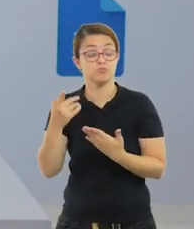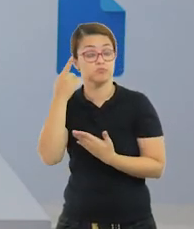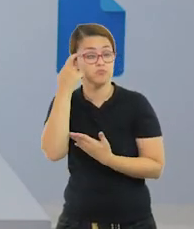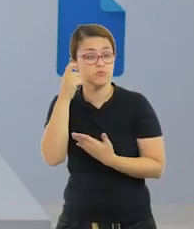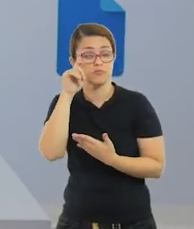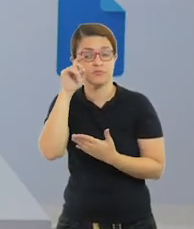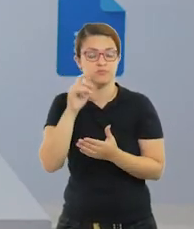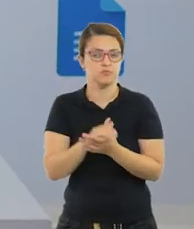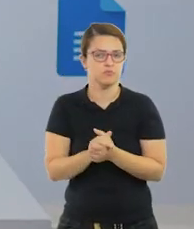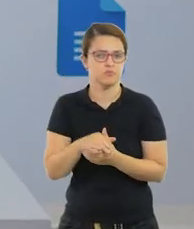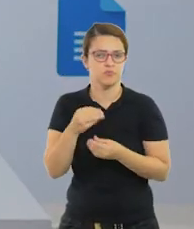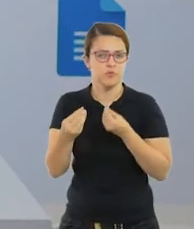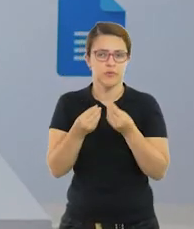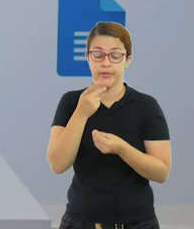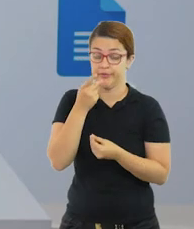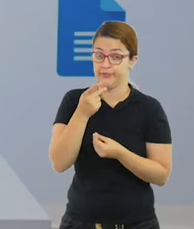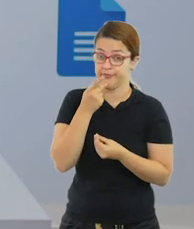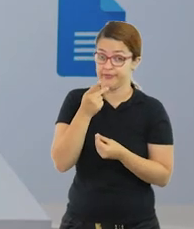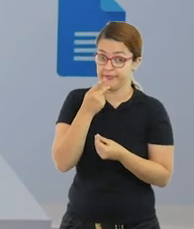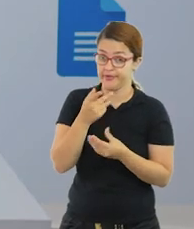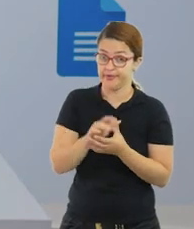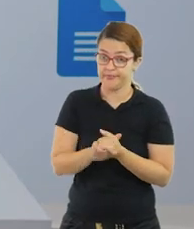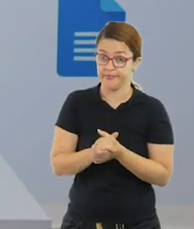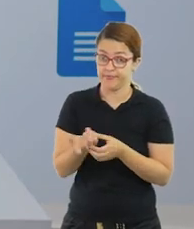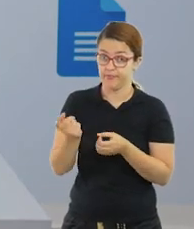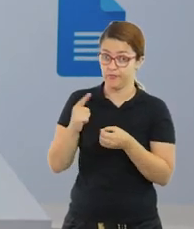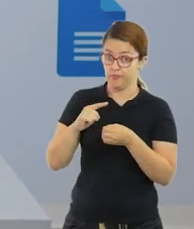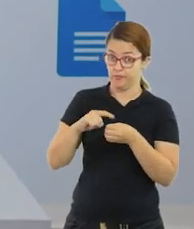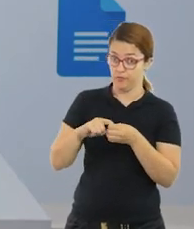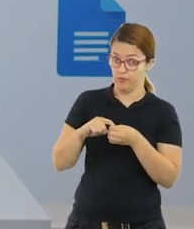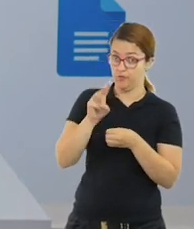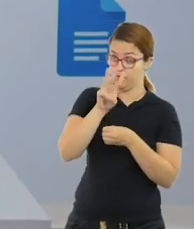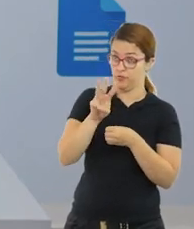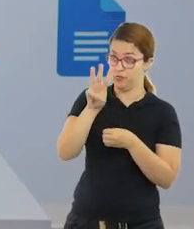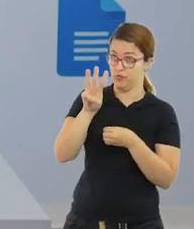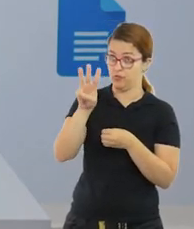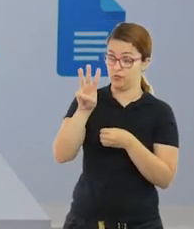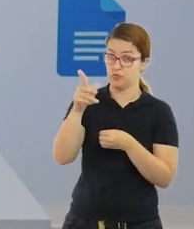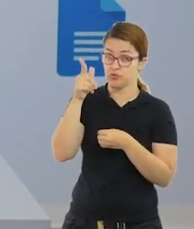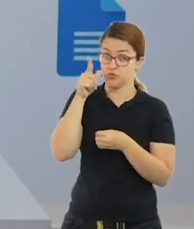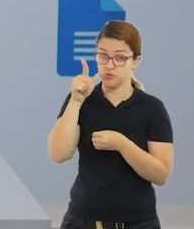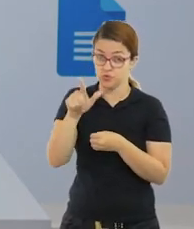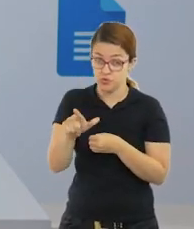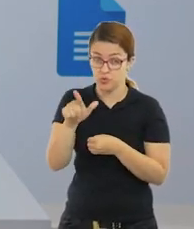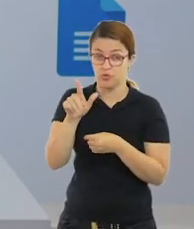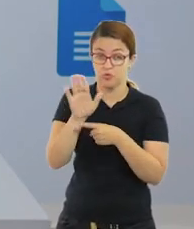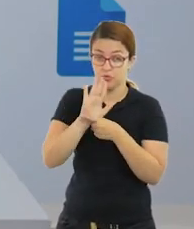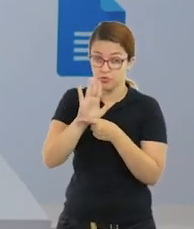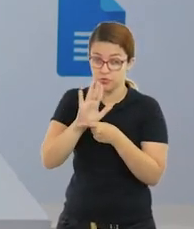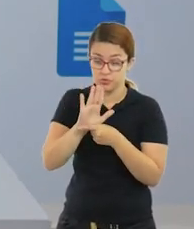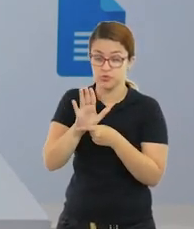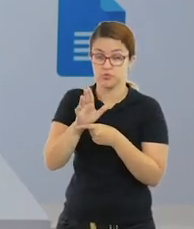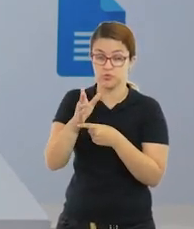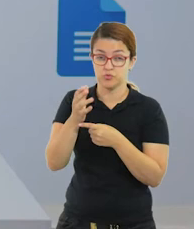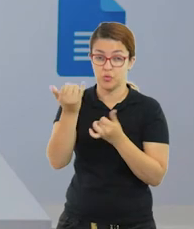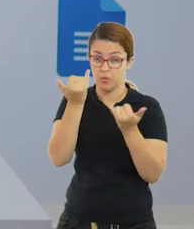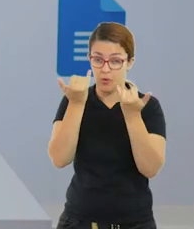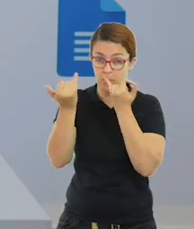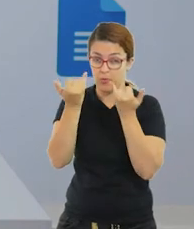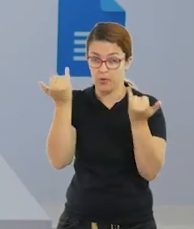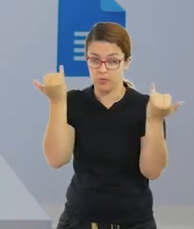é a ideia? Bom, se é para trabalhar a pronúncia, qualquer dúvida, volte lá no link, escute novamente as pronúncias para ir